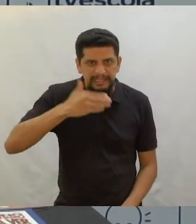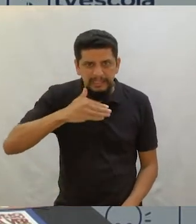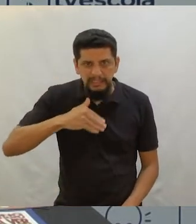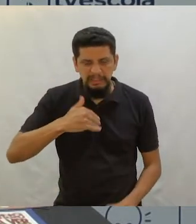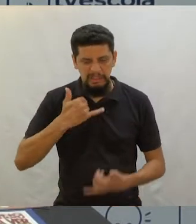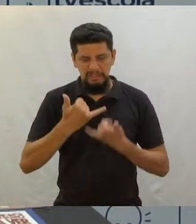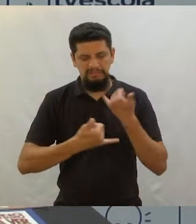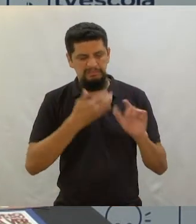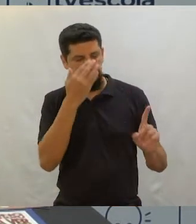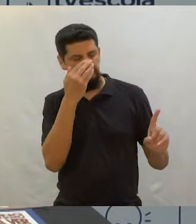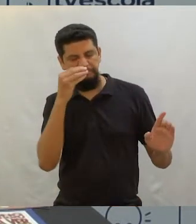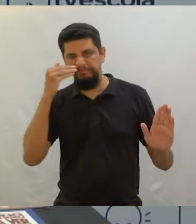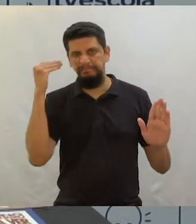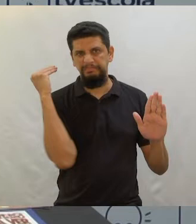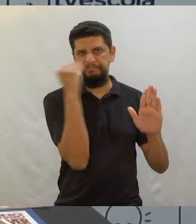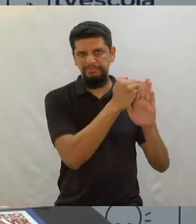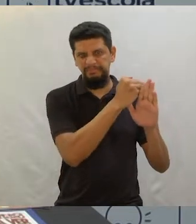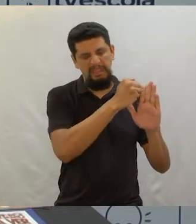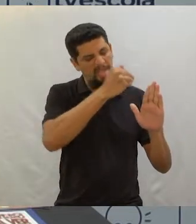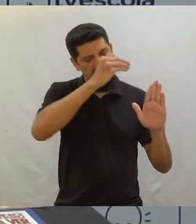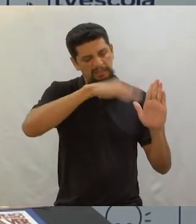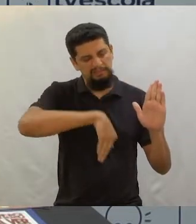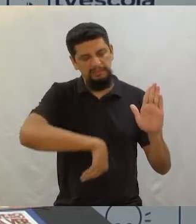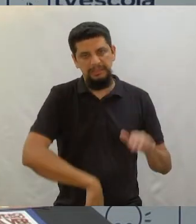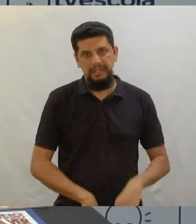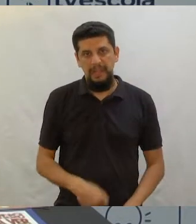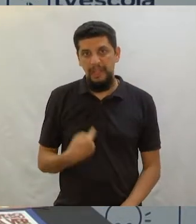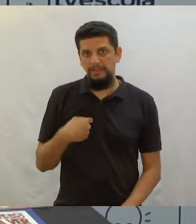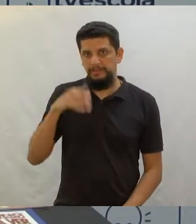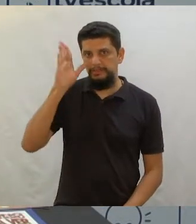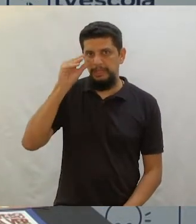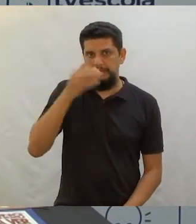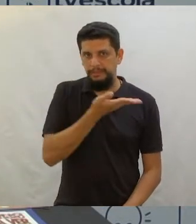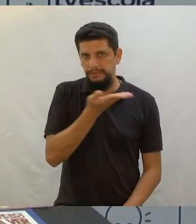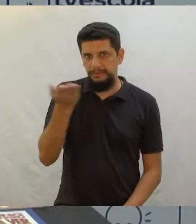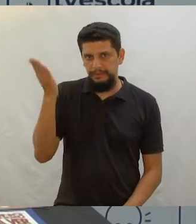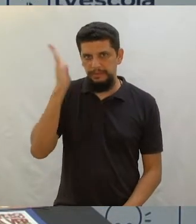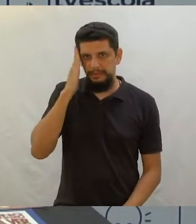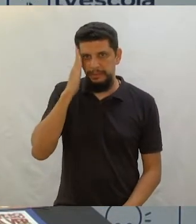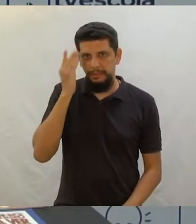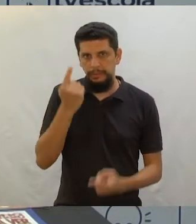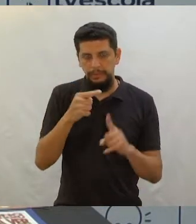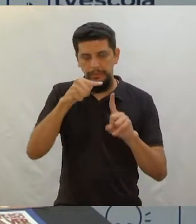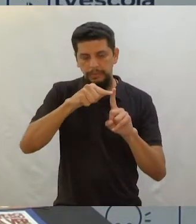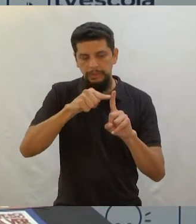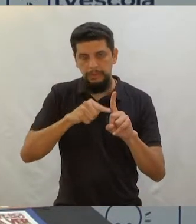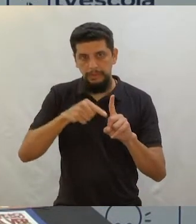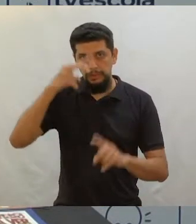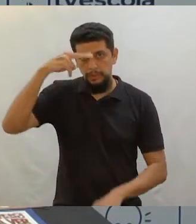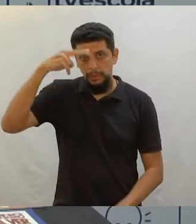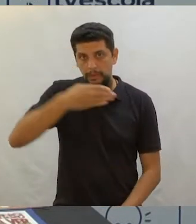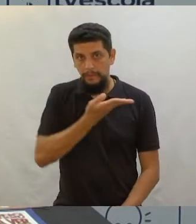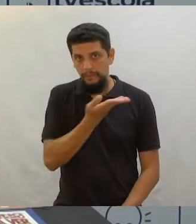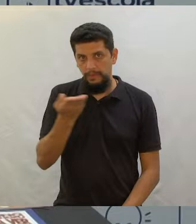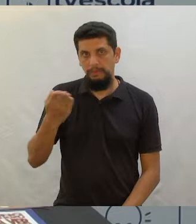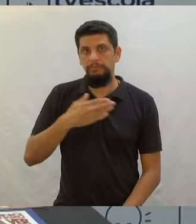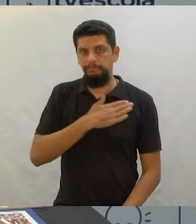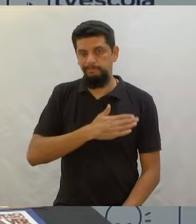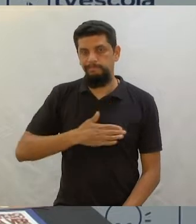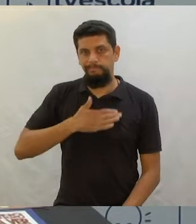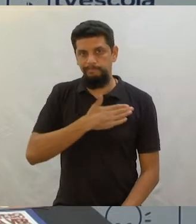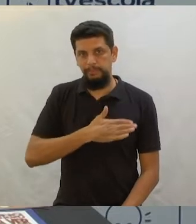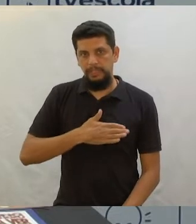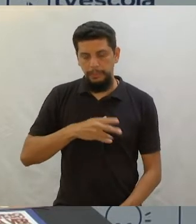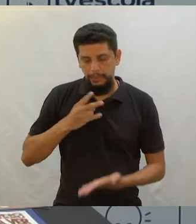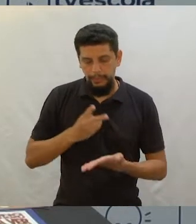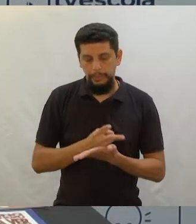desobedeciam né Mas e você então fico curioso para saber que tipo de histórias vocês